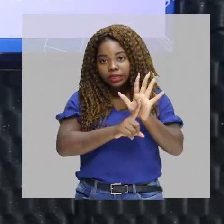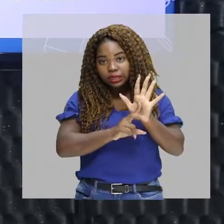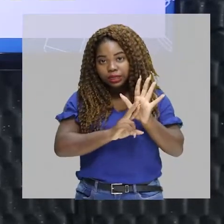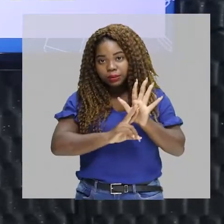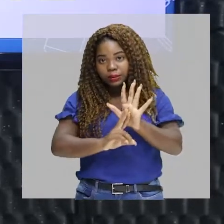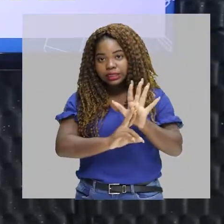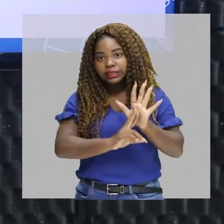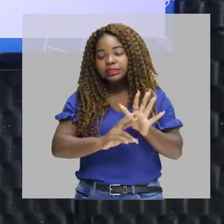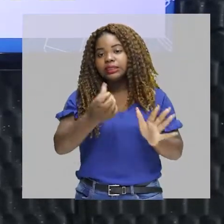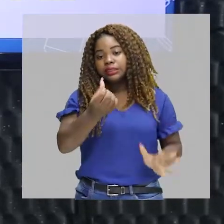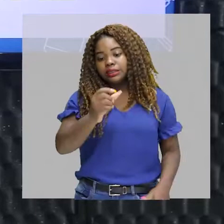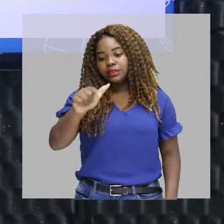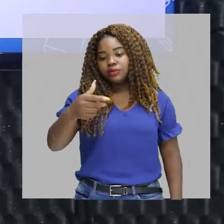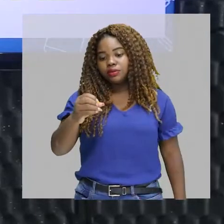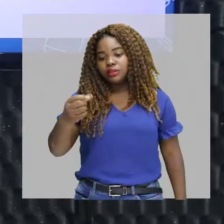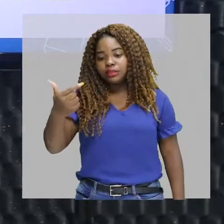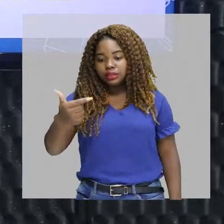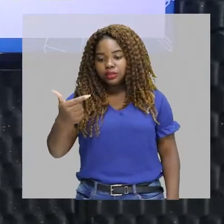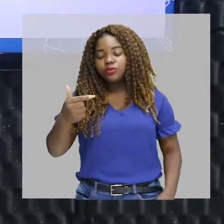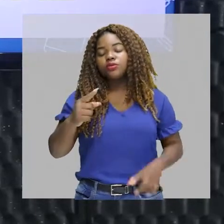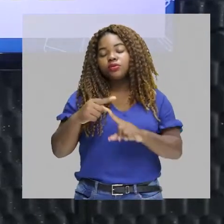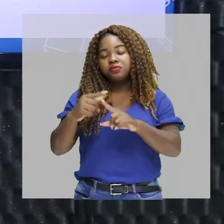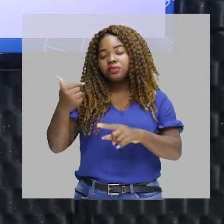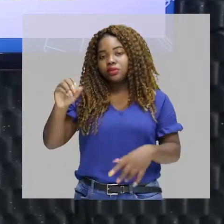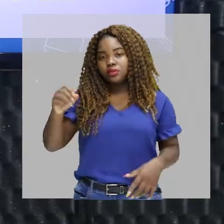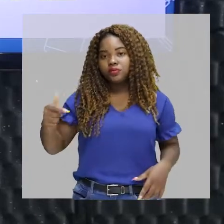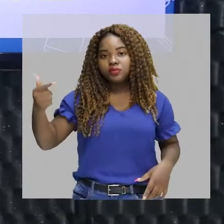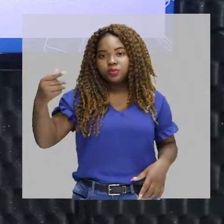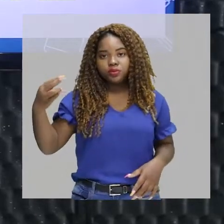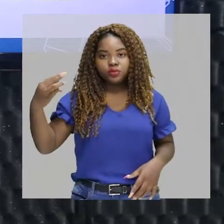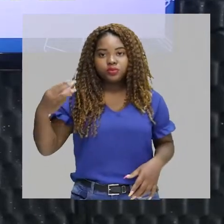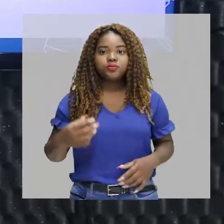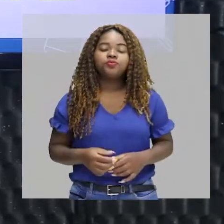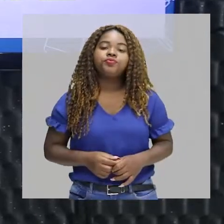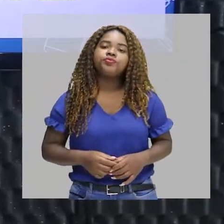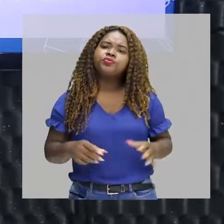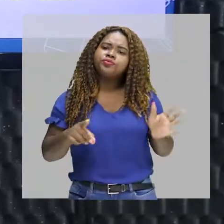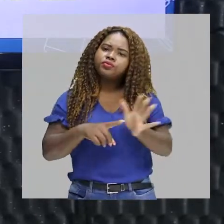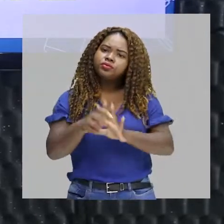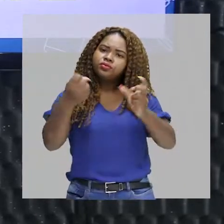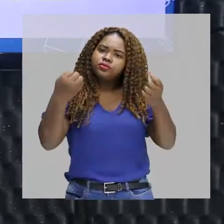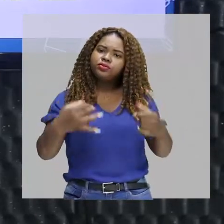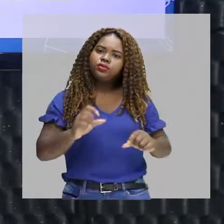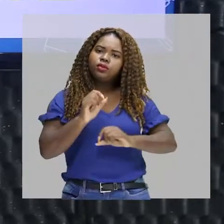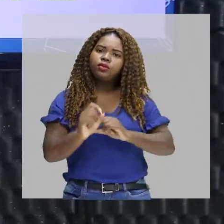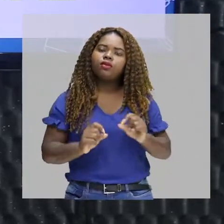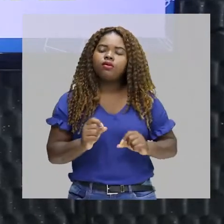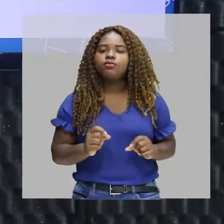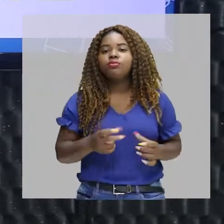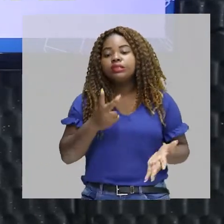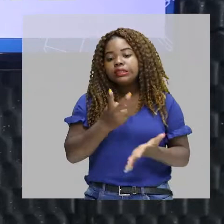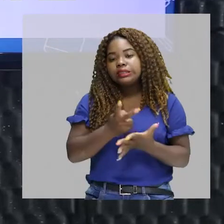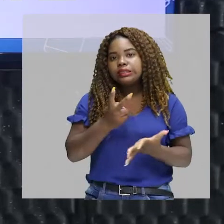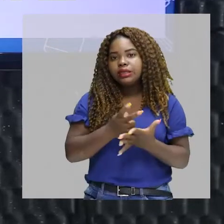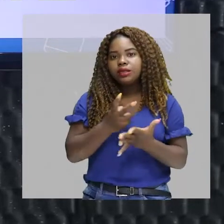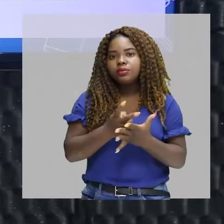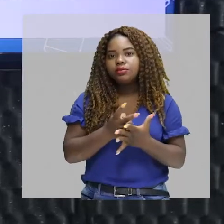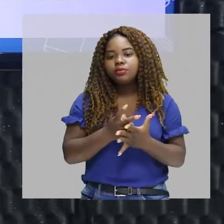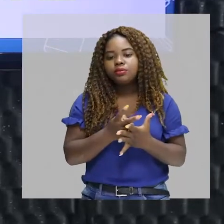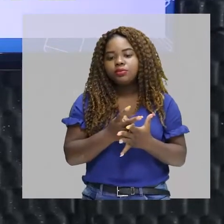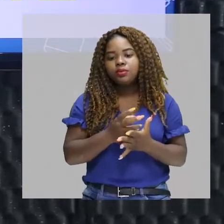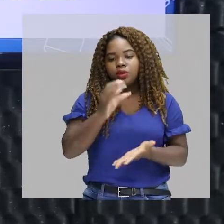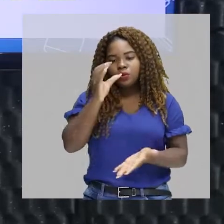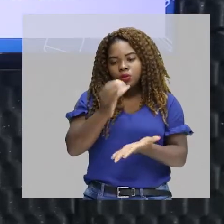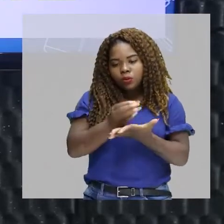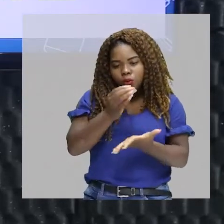6,02 vezes 10 elevado a 23. Tudo bem? Bom, a questão, ela fala que toda vez que um copo